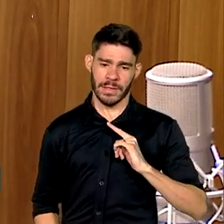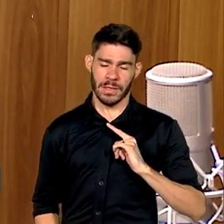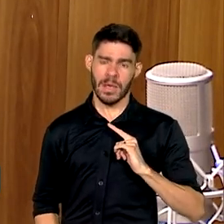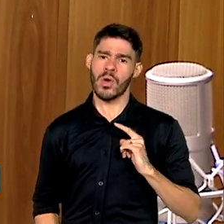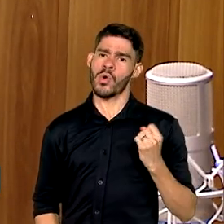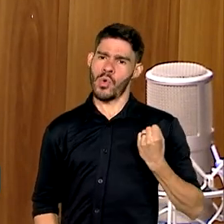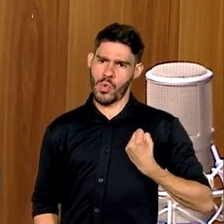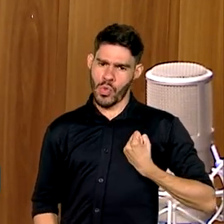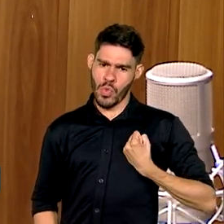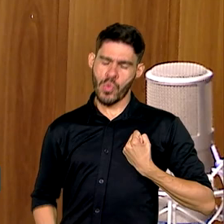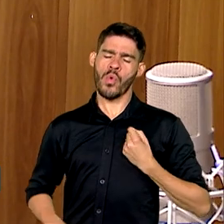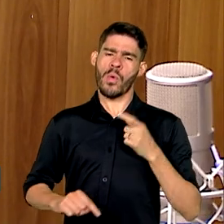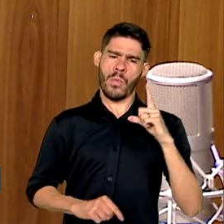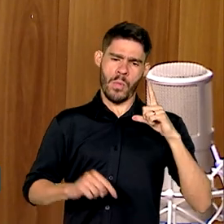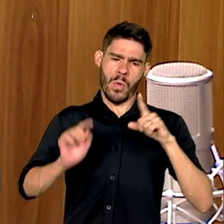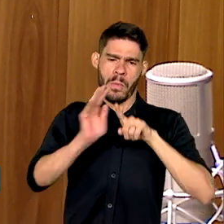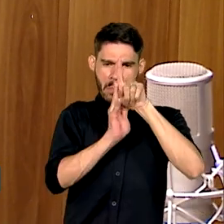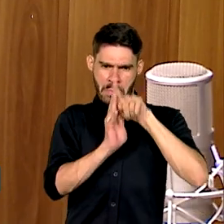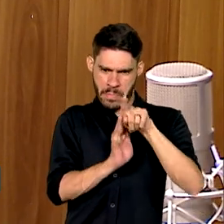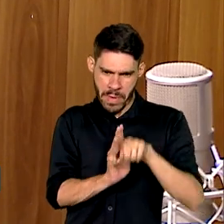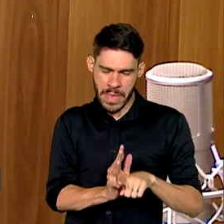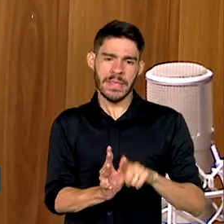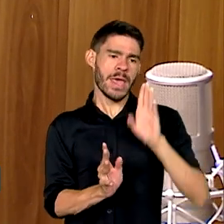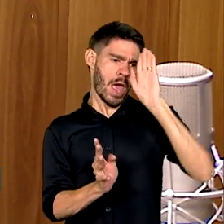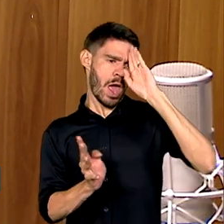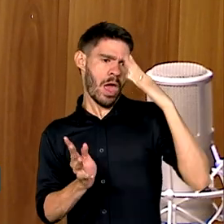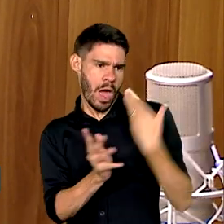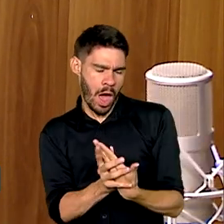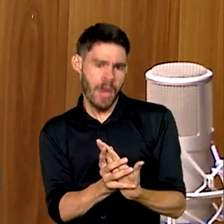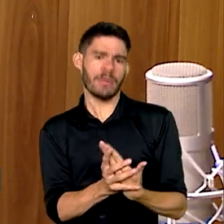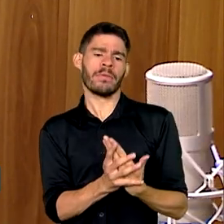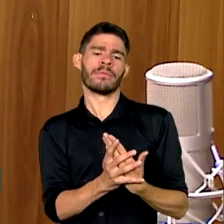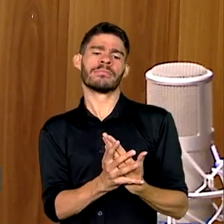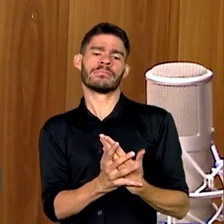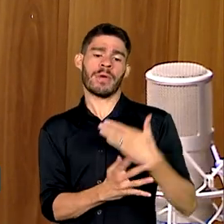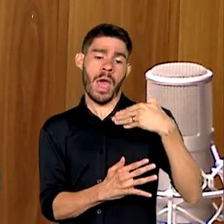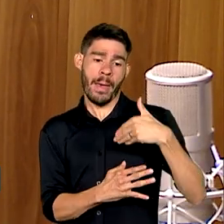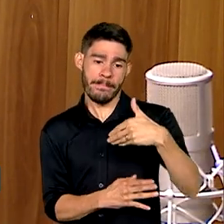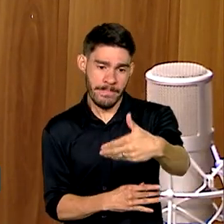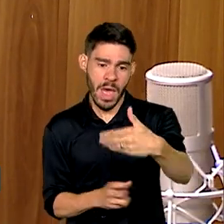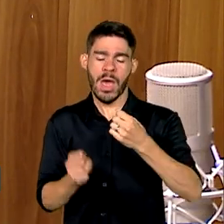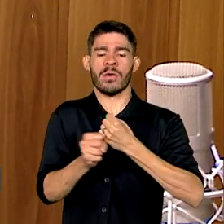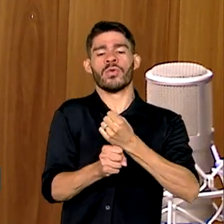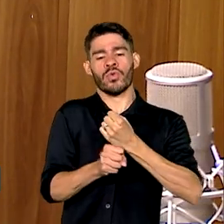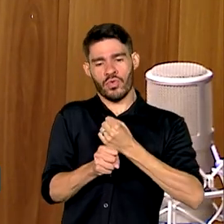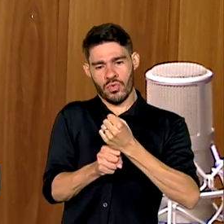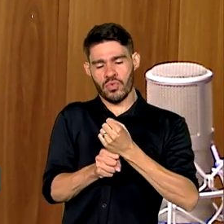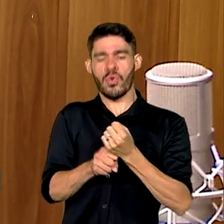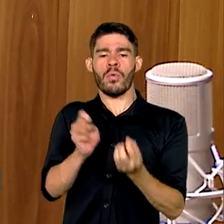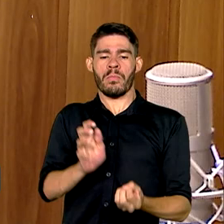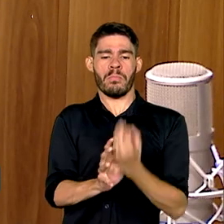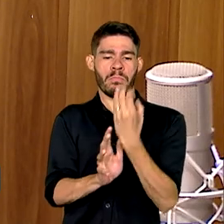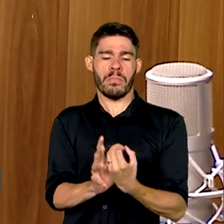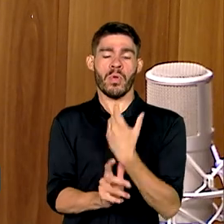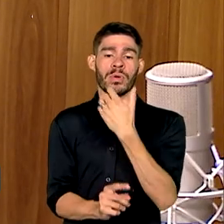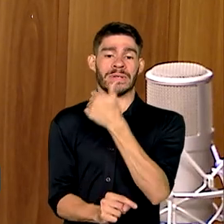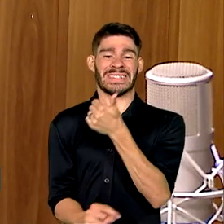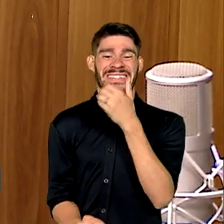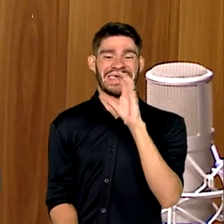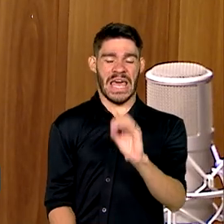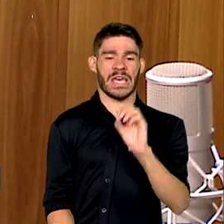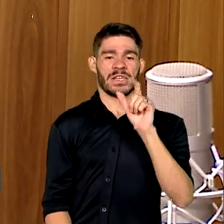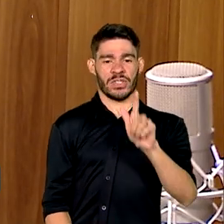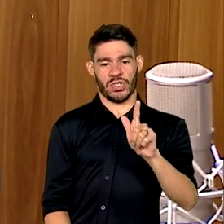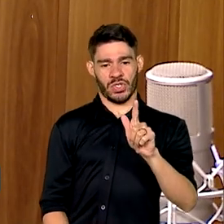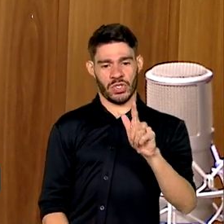números que nos levam a crer que nós produziremos, a partir deste ano, mais de 10 gigawatts por ano